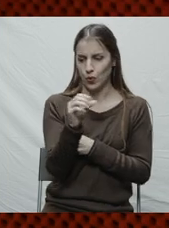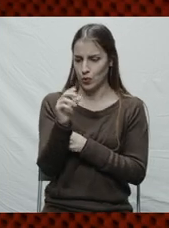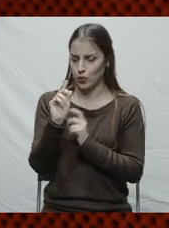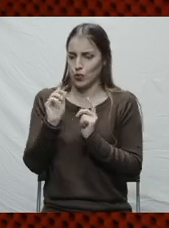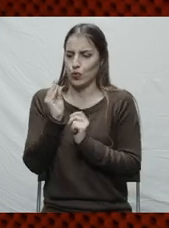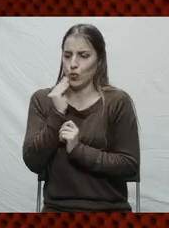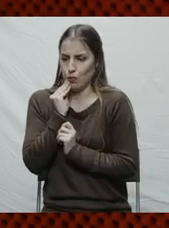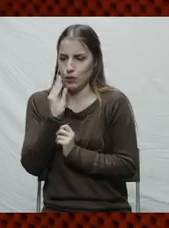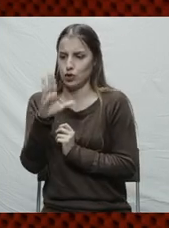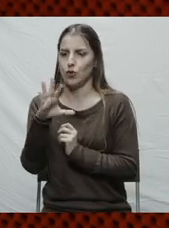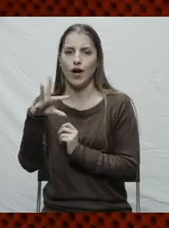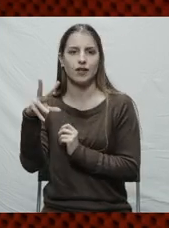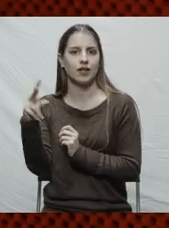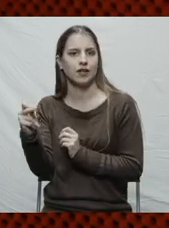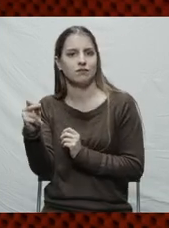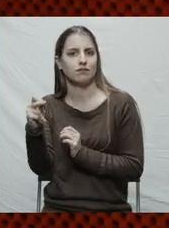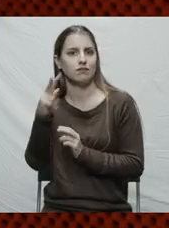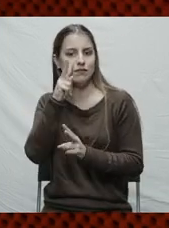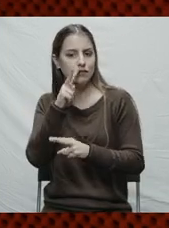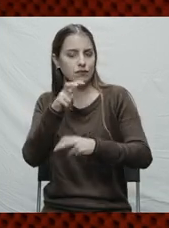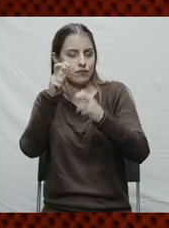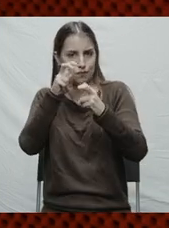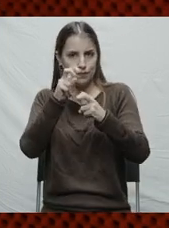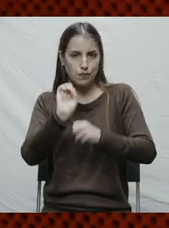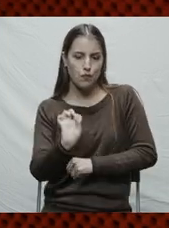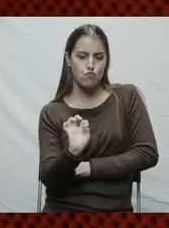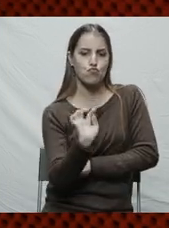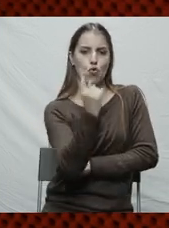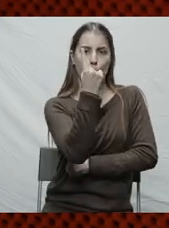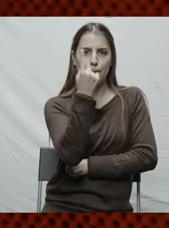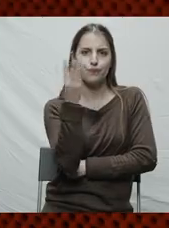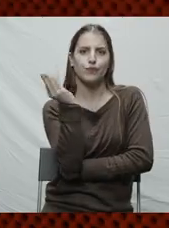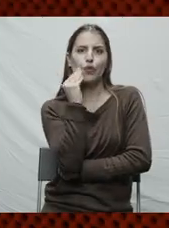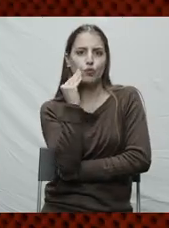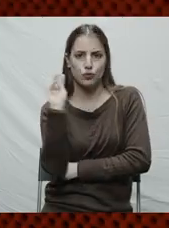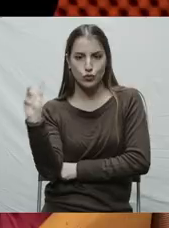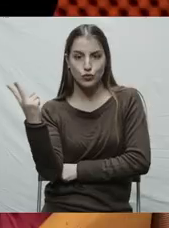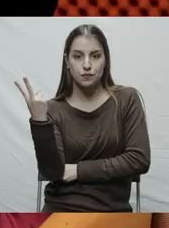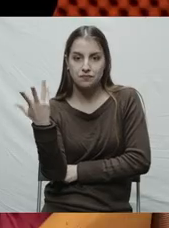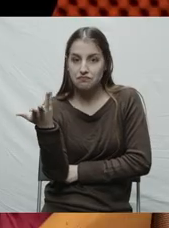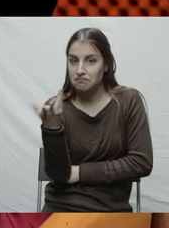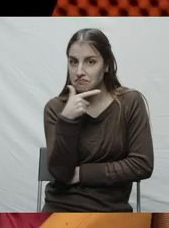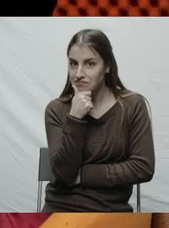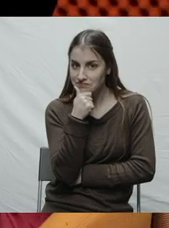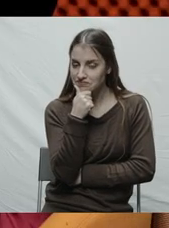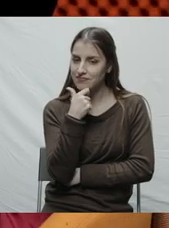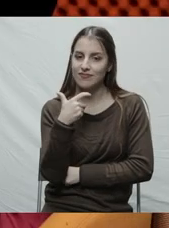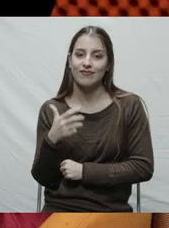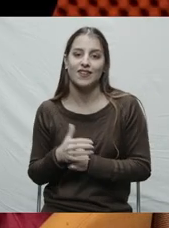encontram pela primeira vez. Como é que surge esta dupla, de alguma forma?